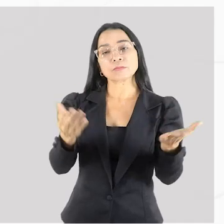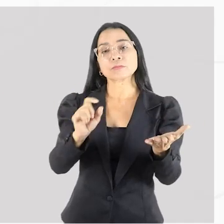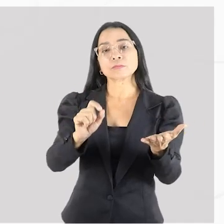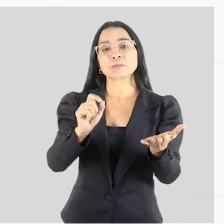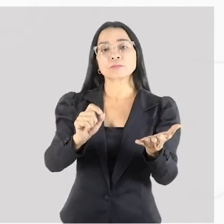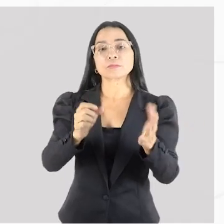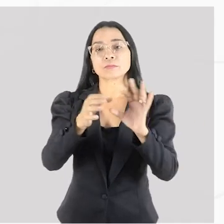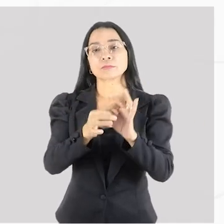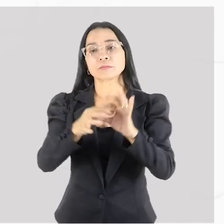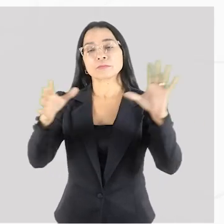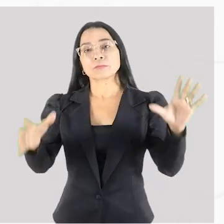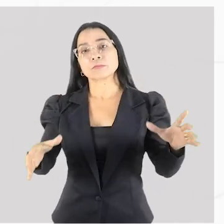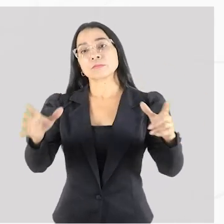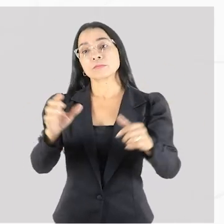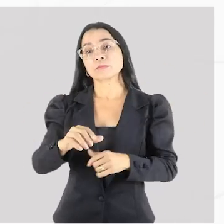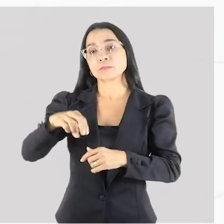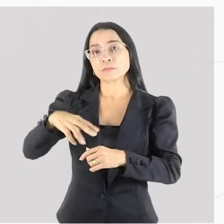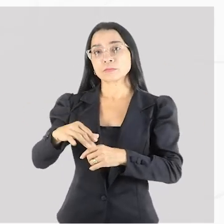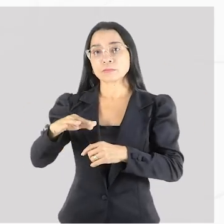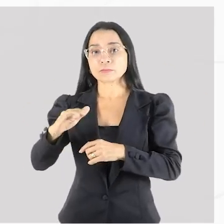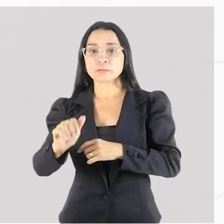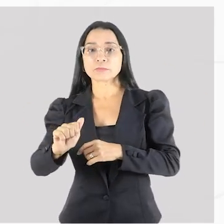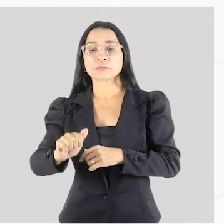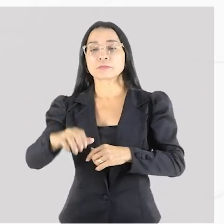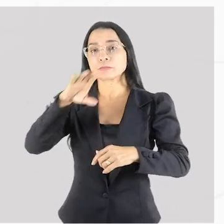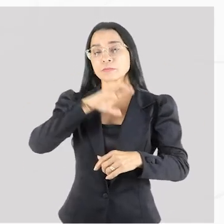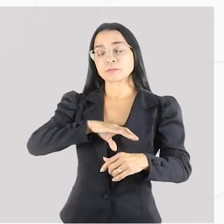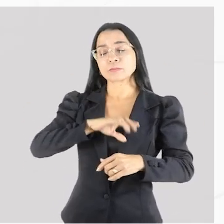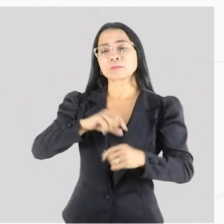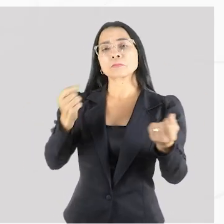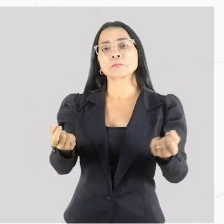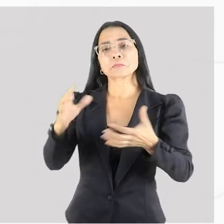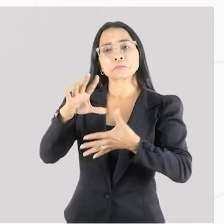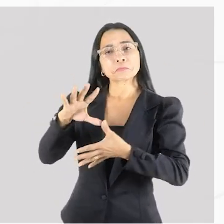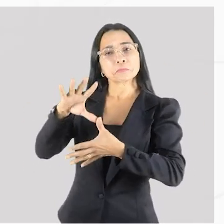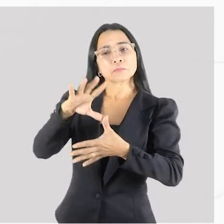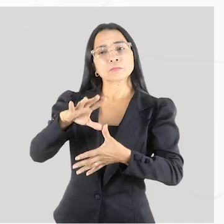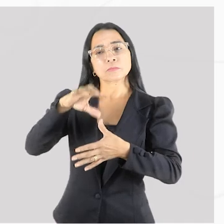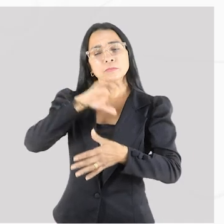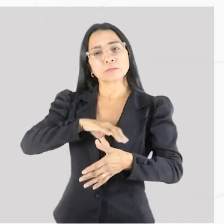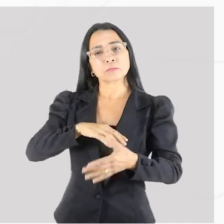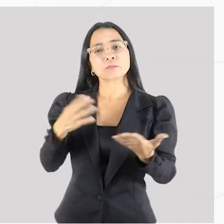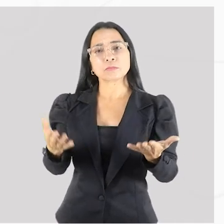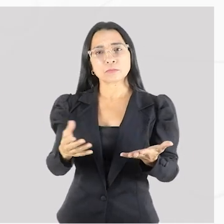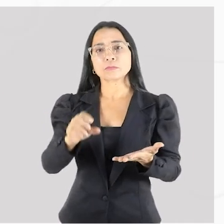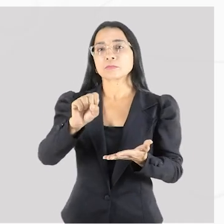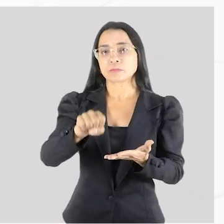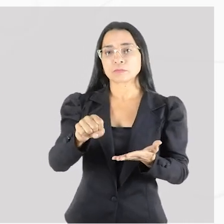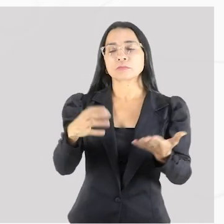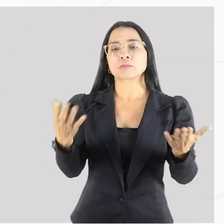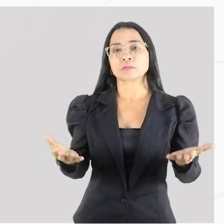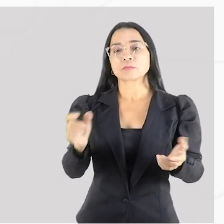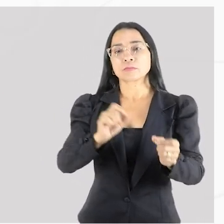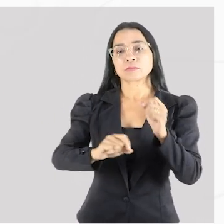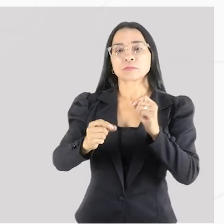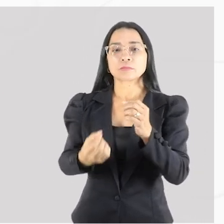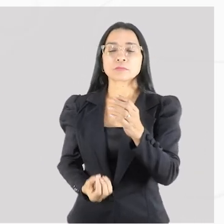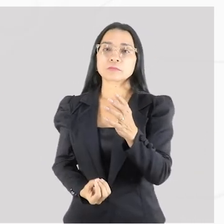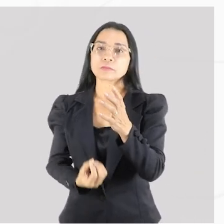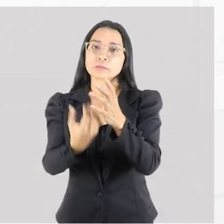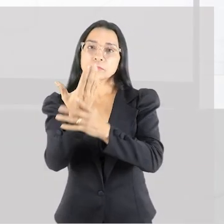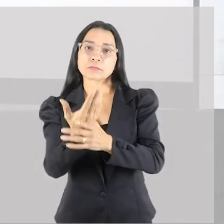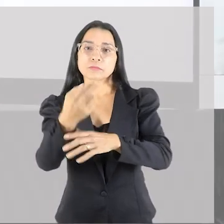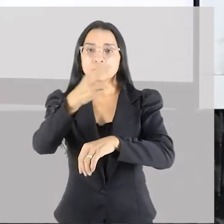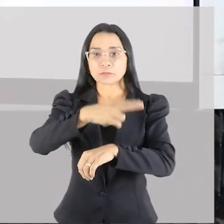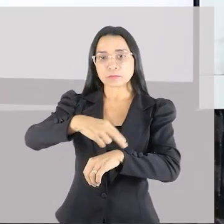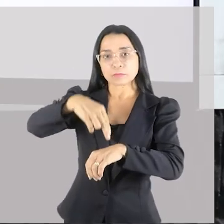a independência da América Portuguesa. Professor, então, a independência do Brasil, exatamente, nasce uma